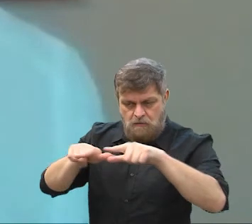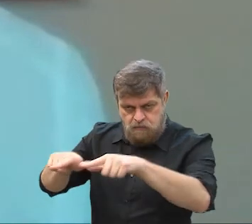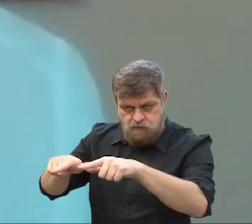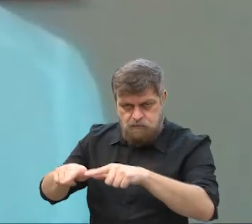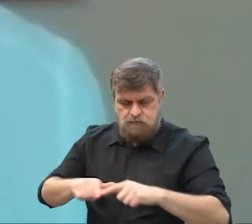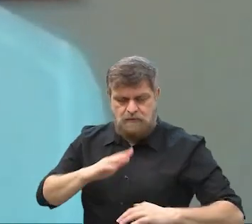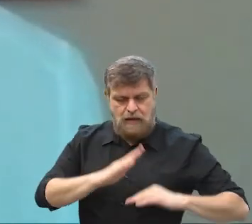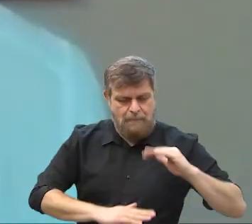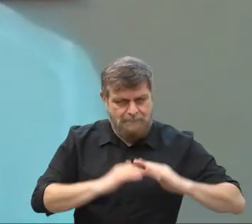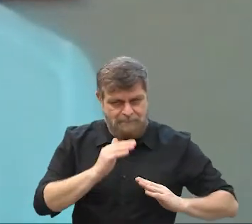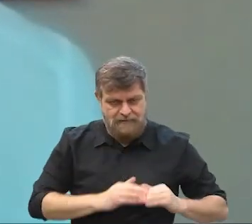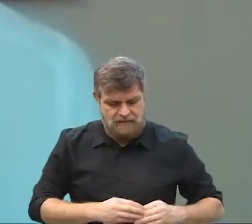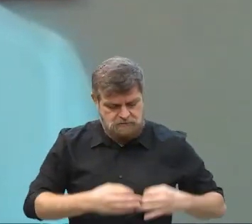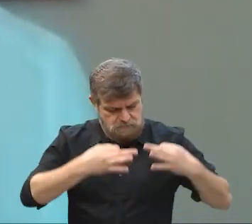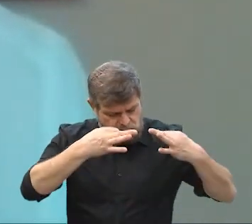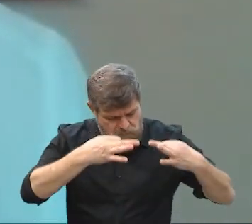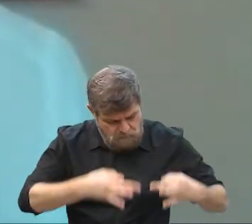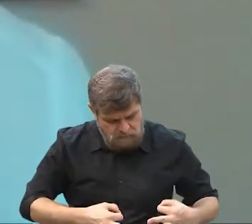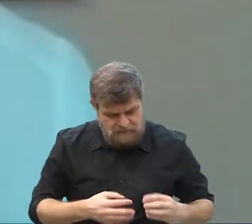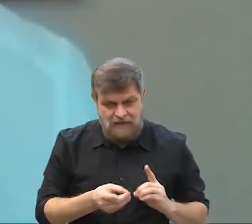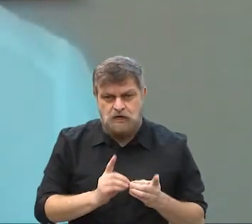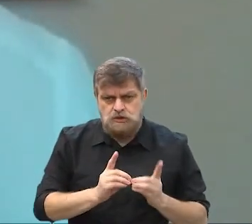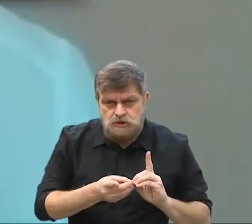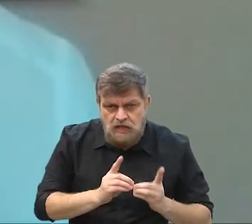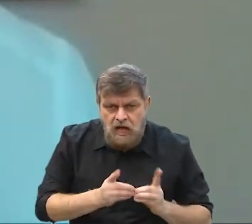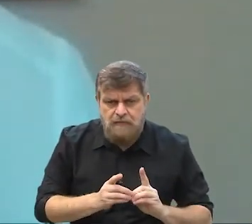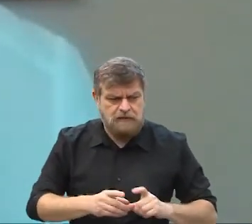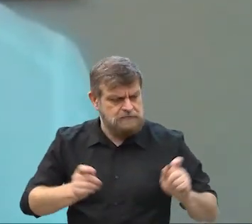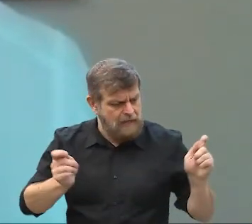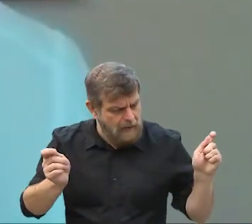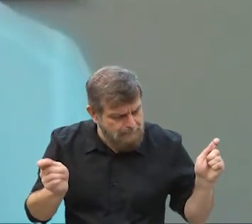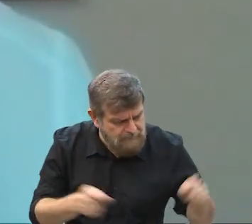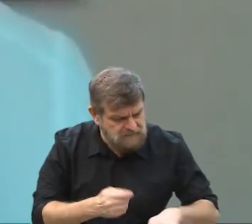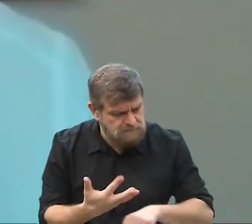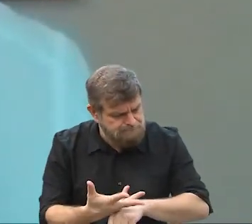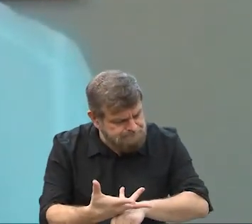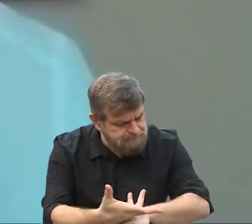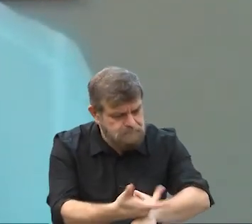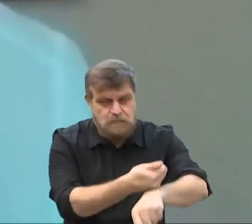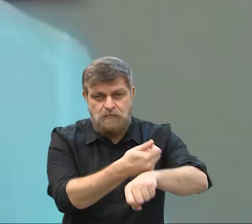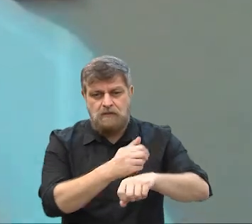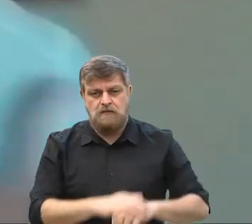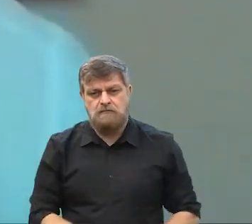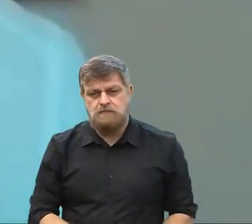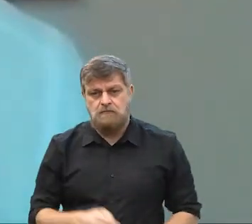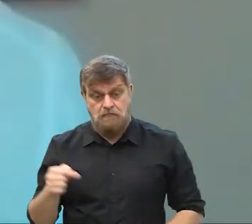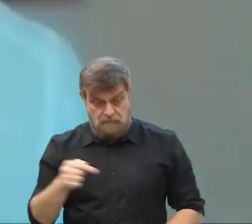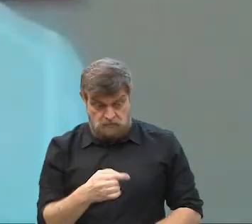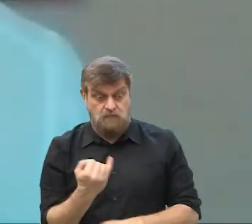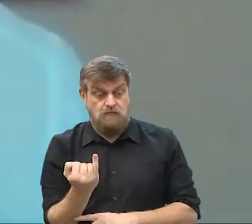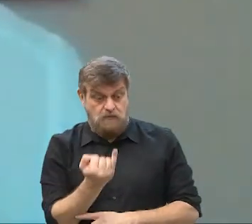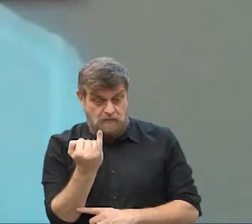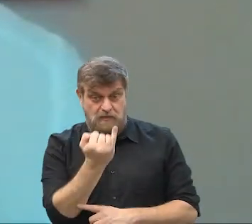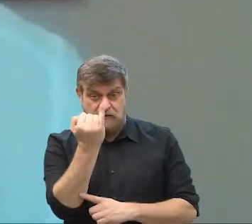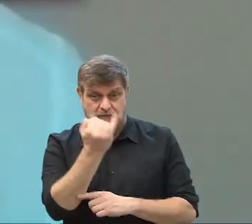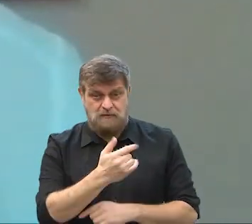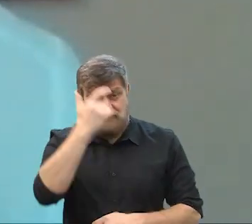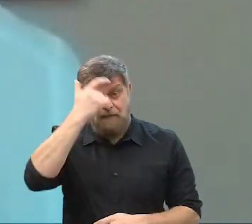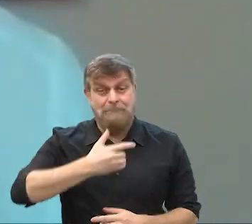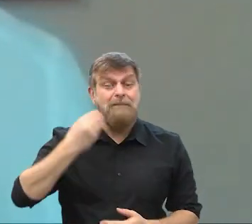continuidade com muita dinâmica, com muita competência, mas foi muito importante a